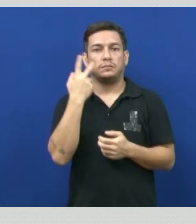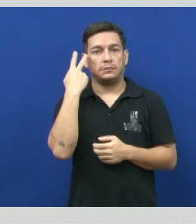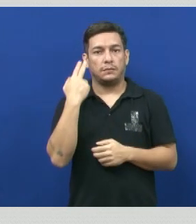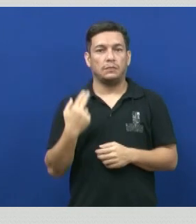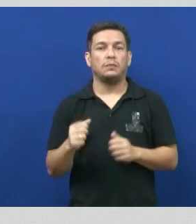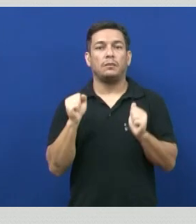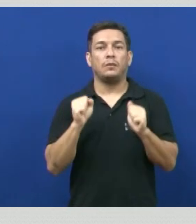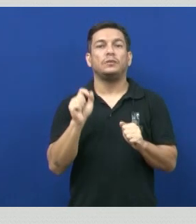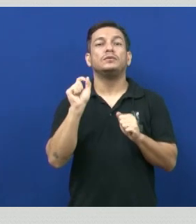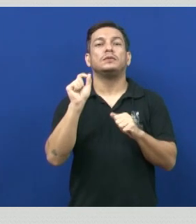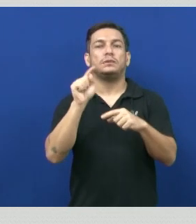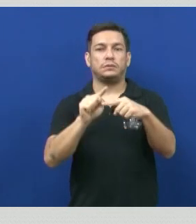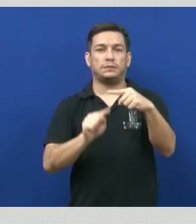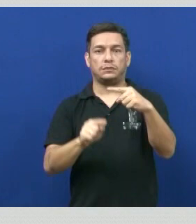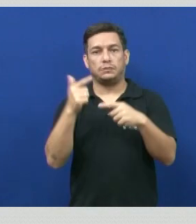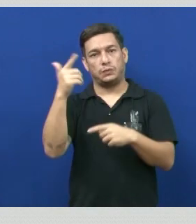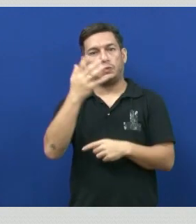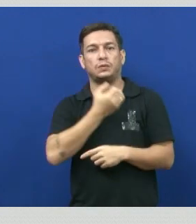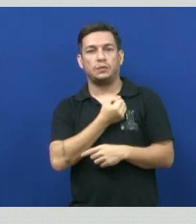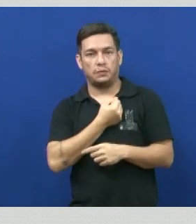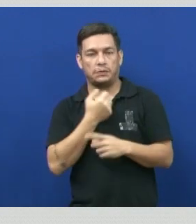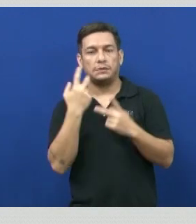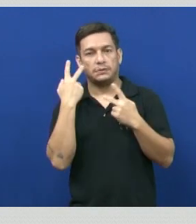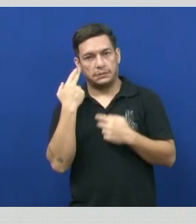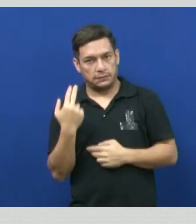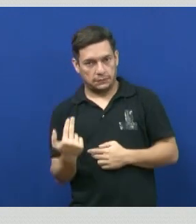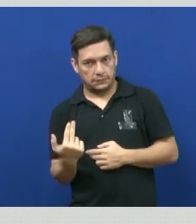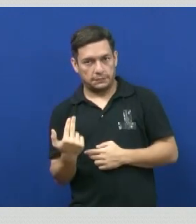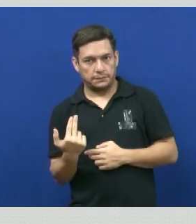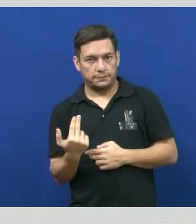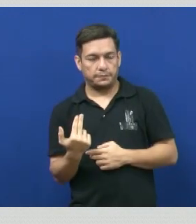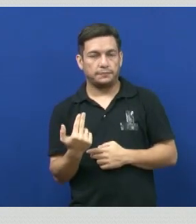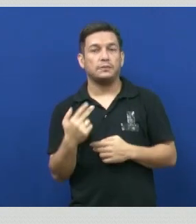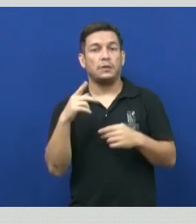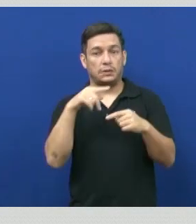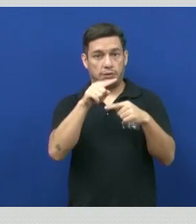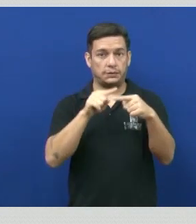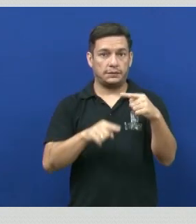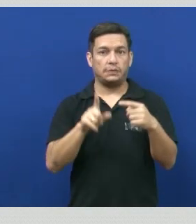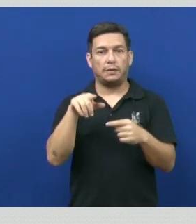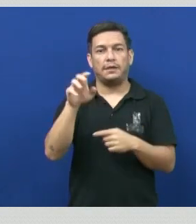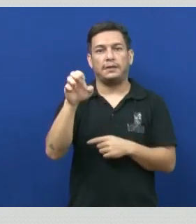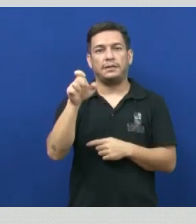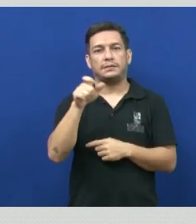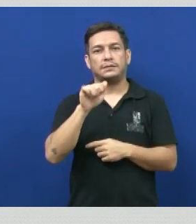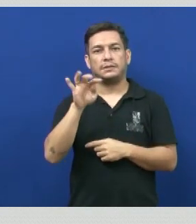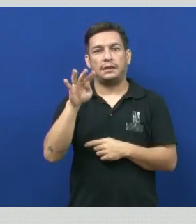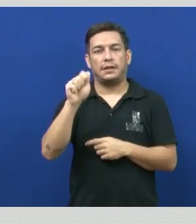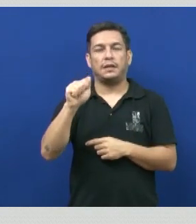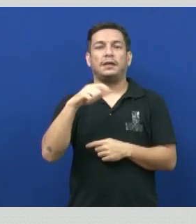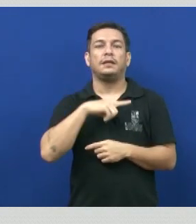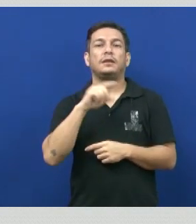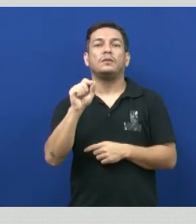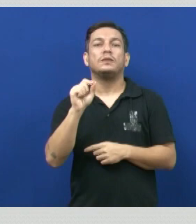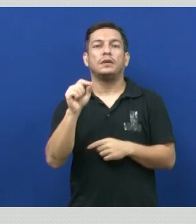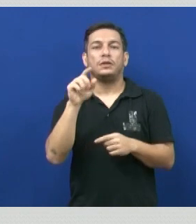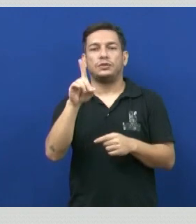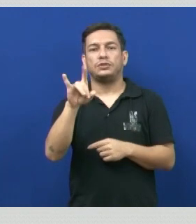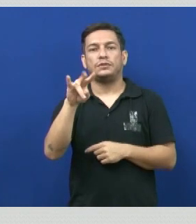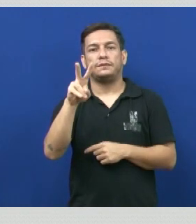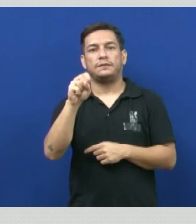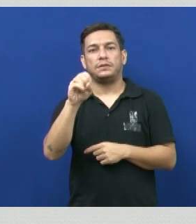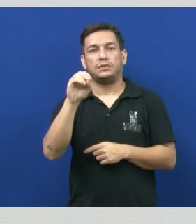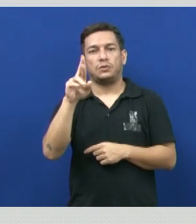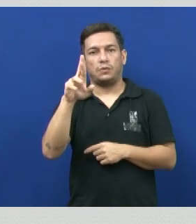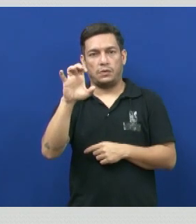ele pode ser dividido por outro número natural. Quando essa divisão é exata, aí a gente tem os divisores.